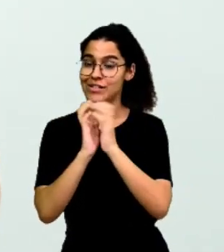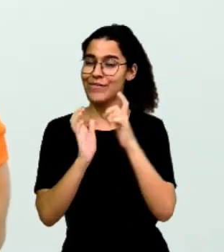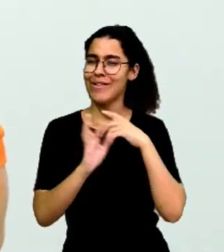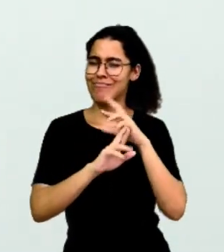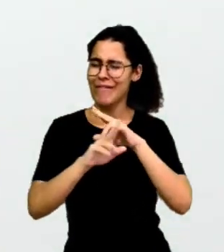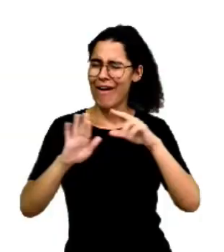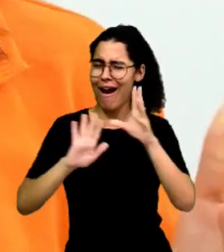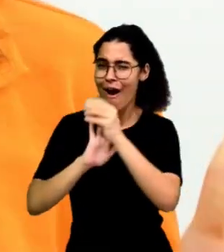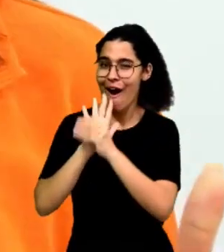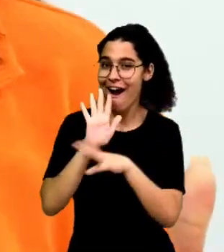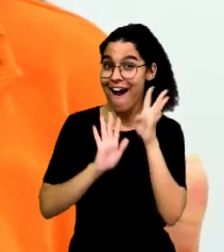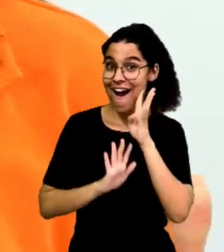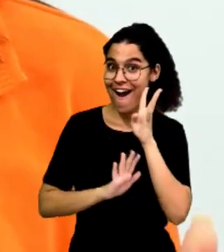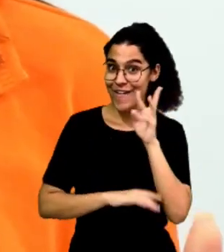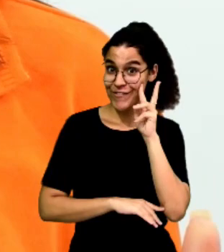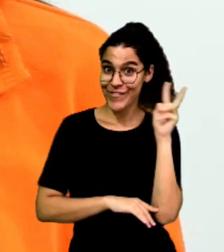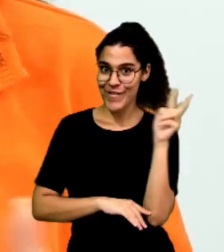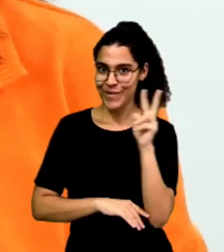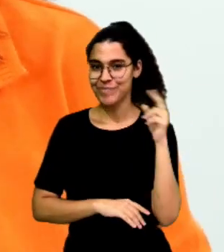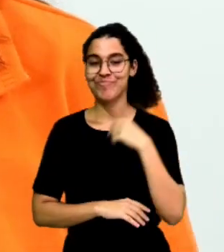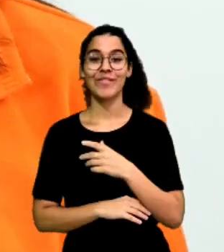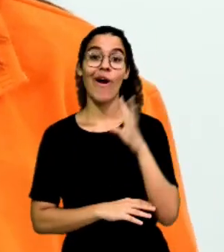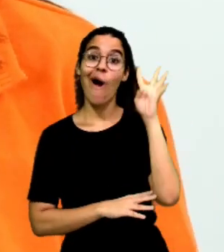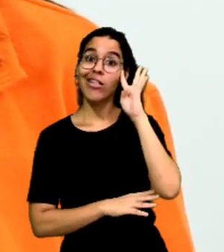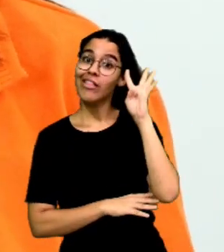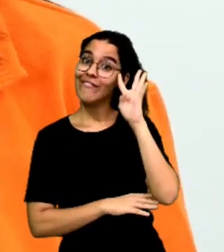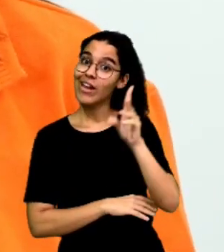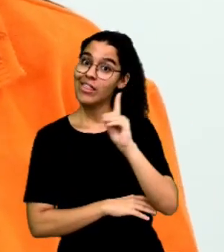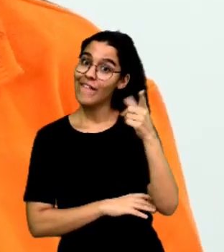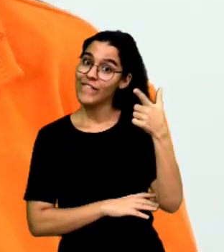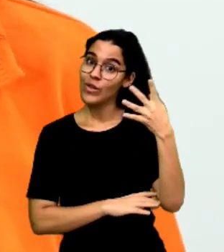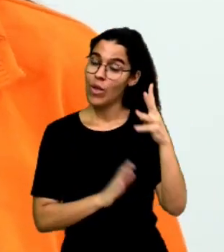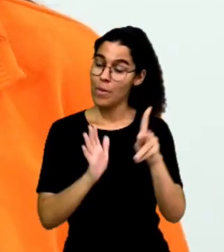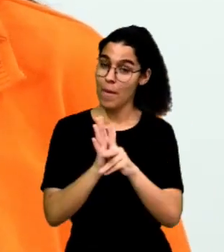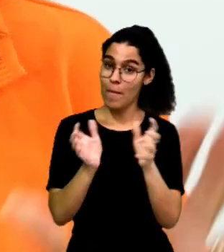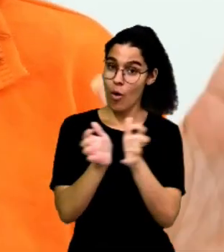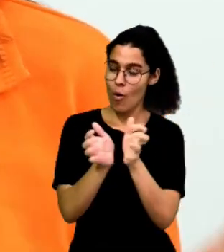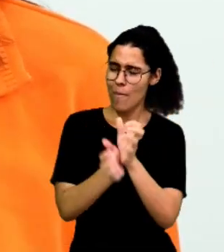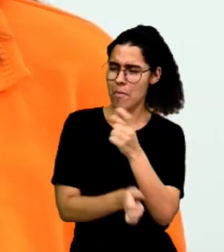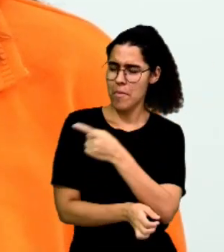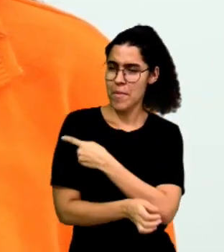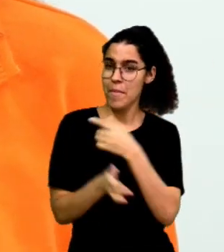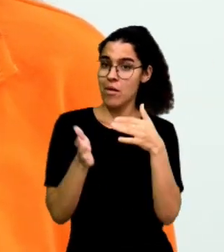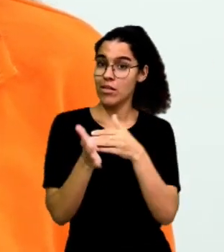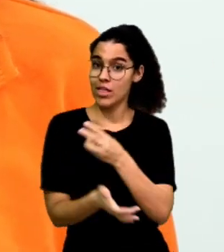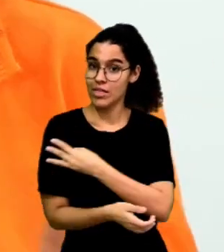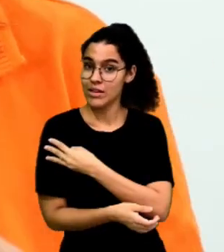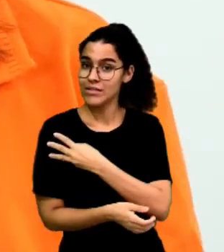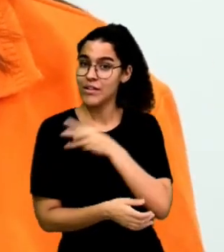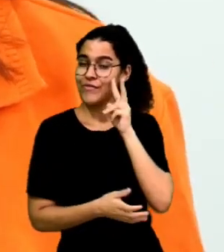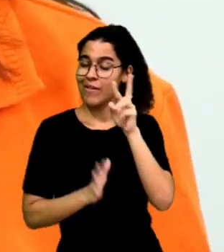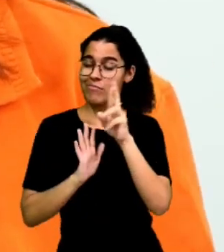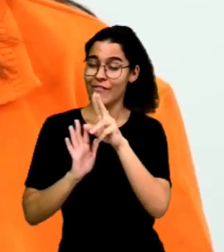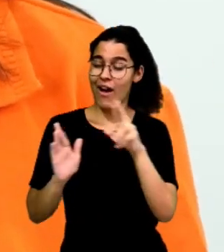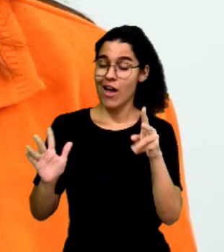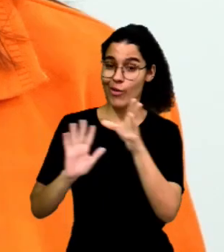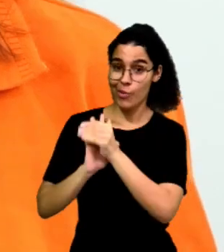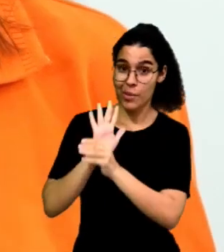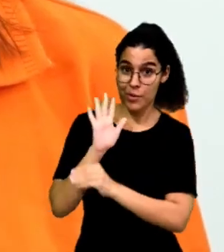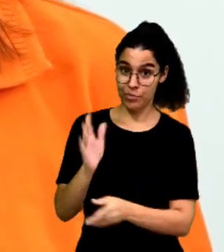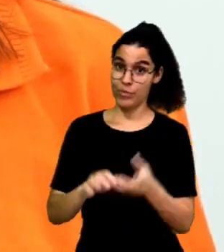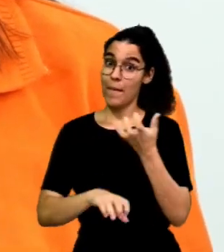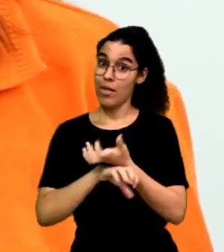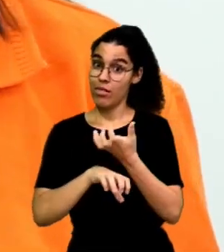conferir a programação? Na quarta-feira 24, para os estudantes do primeiro ao terceiro ano, teremos os seguintes conteúdos. Em língua